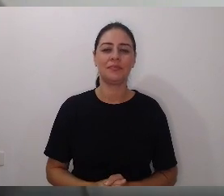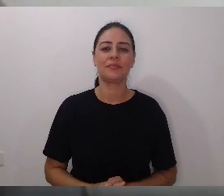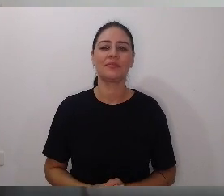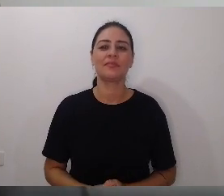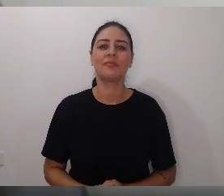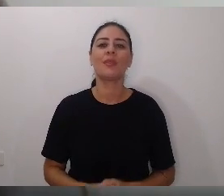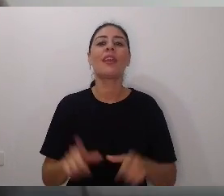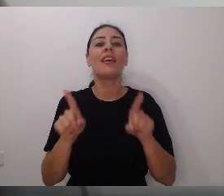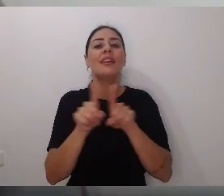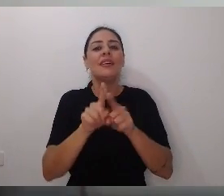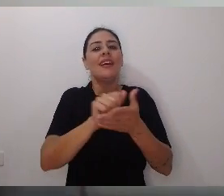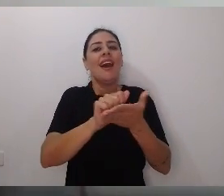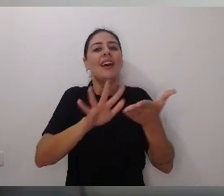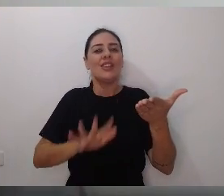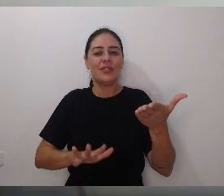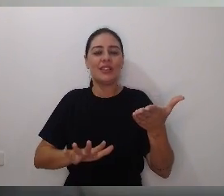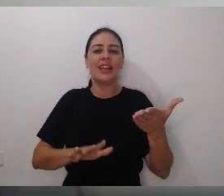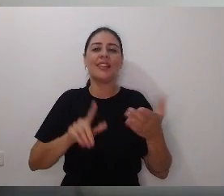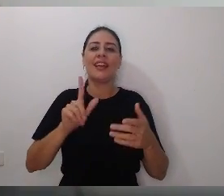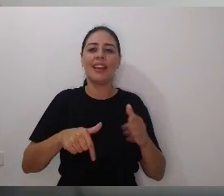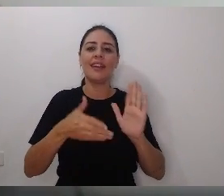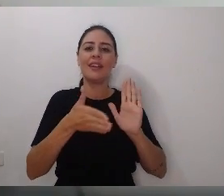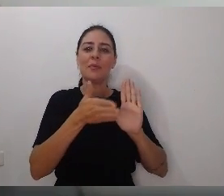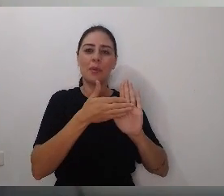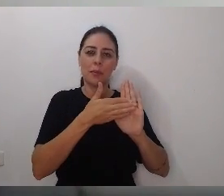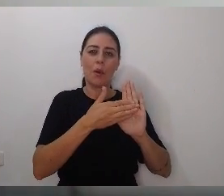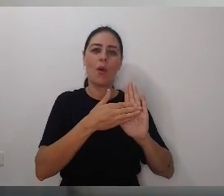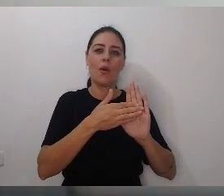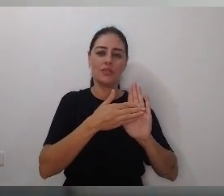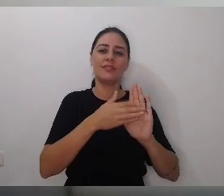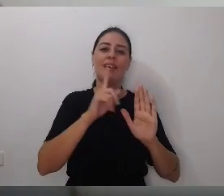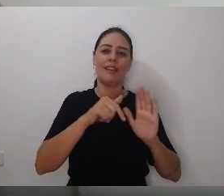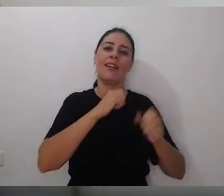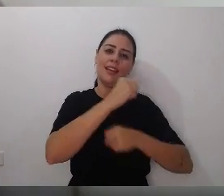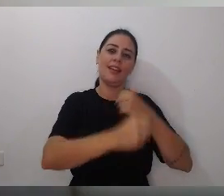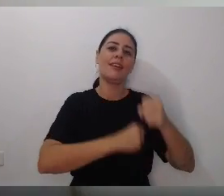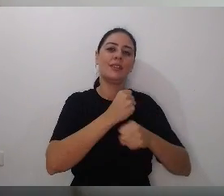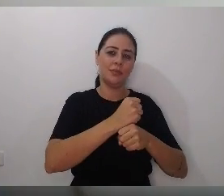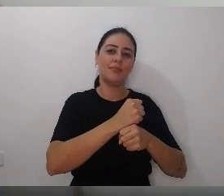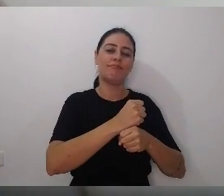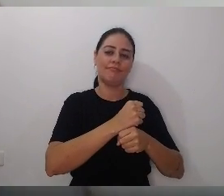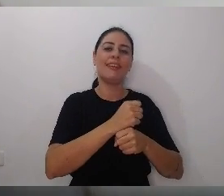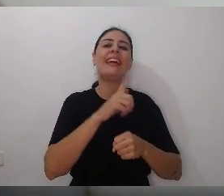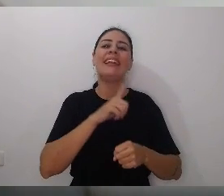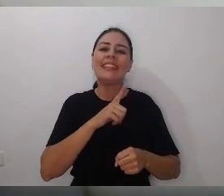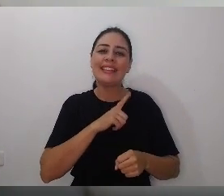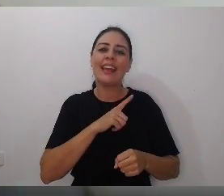com a criança, numa linguagem que ela entenda, respondendo todas as dúvidas e acolhendo os sentimentos que surgem.